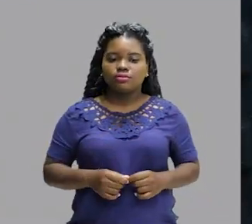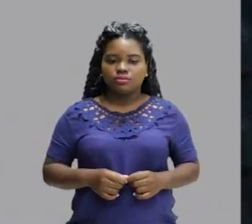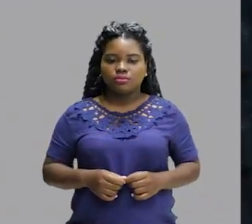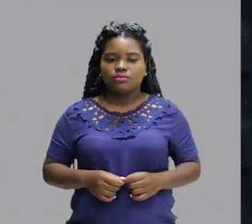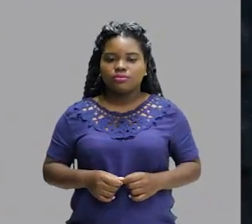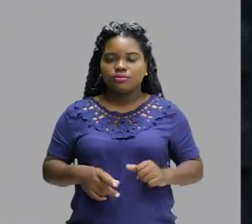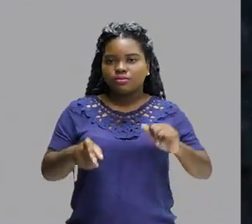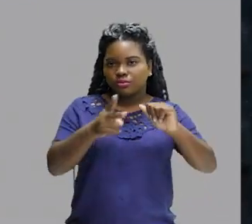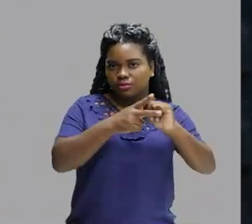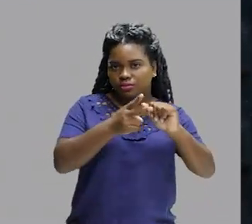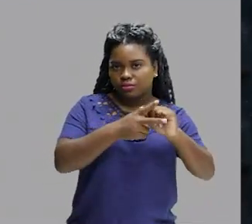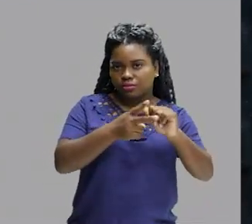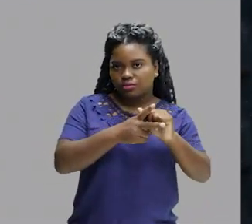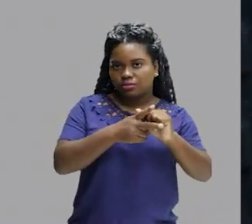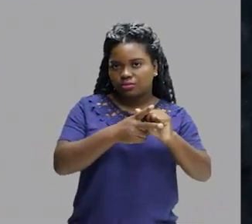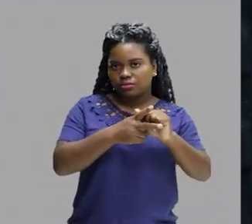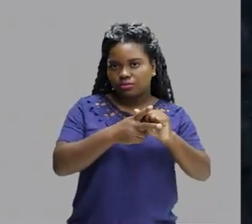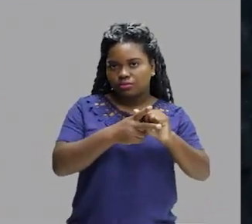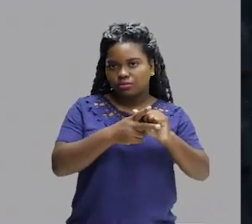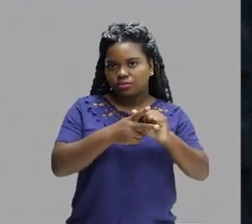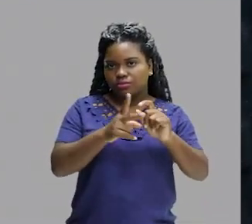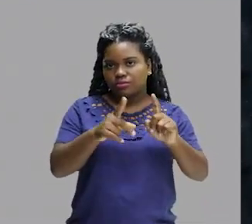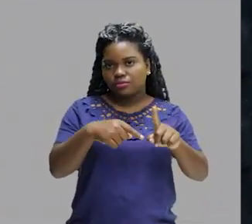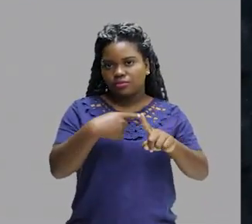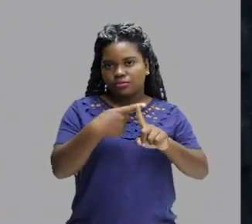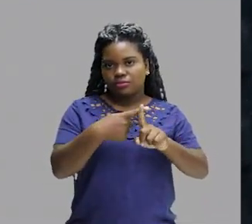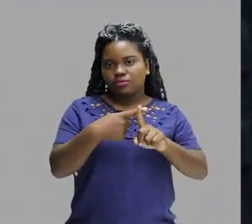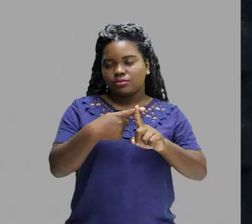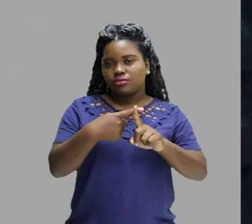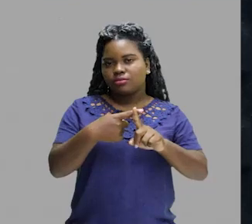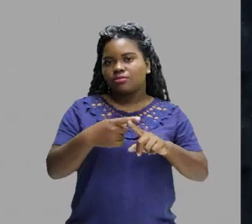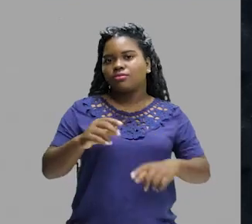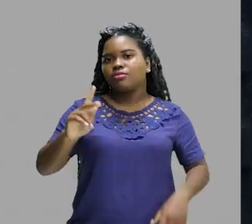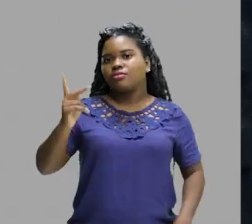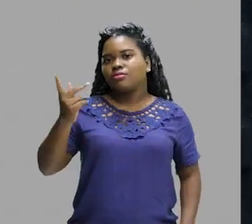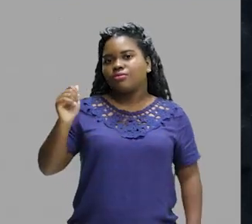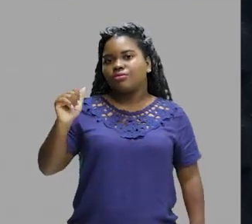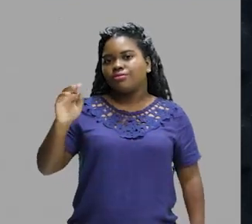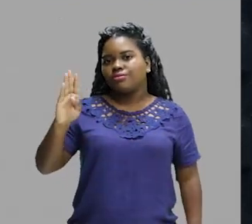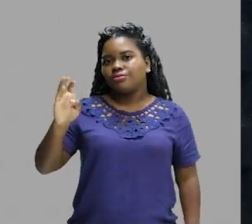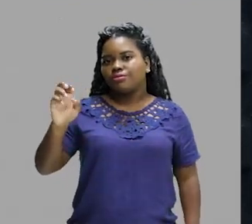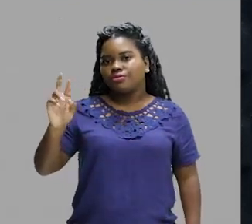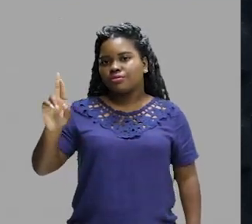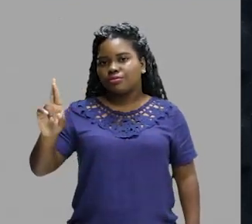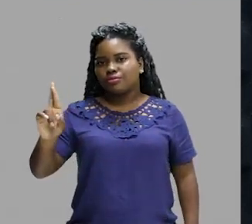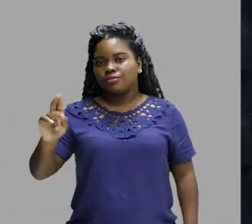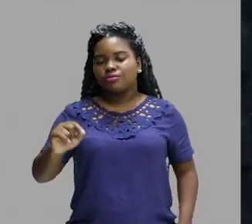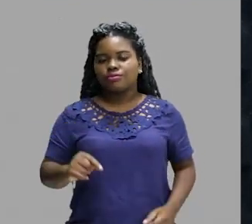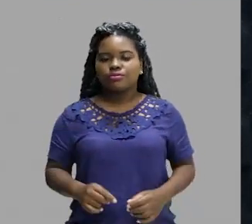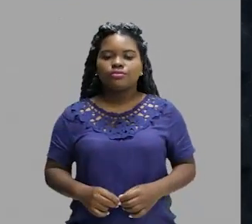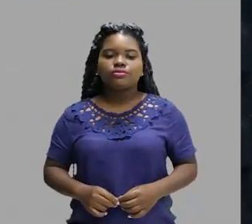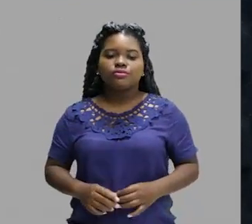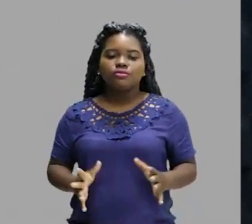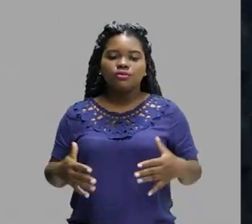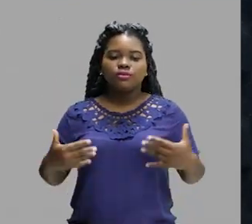verbo auxiliar haber. Eu vou utilizar o particípio mais o verbo auxiliar haber.